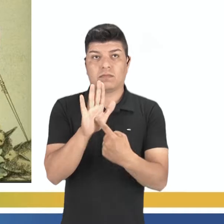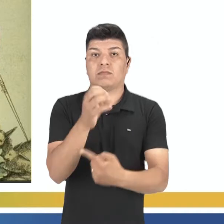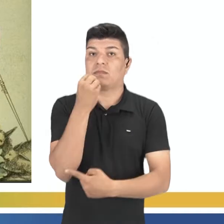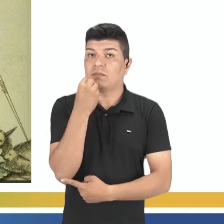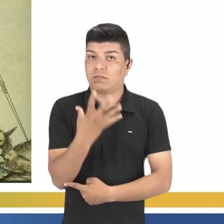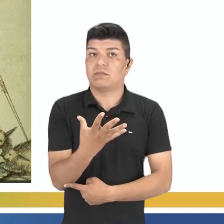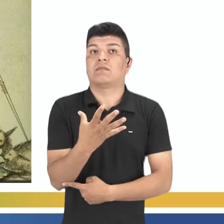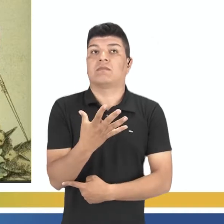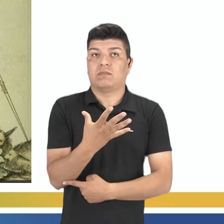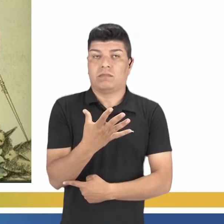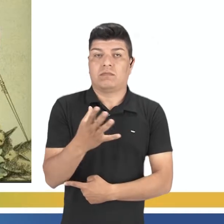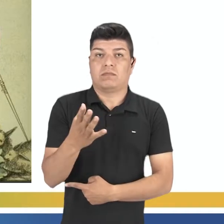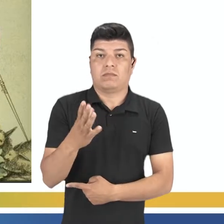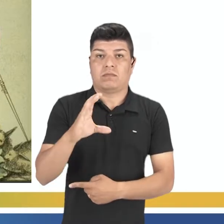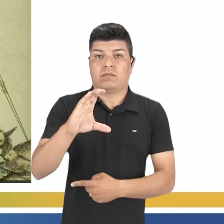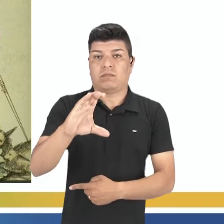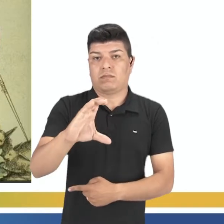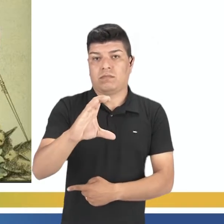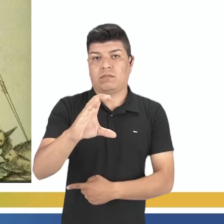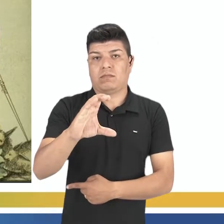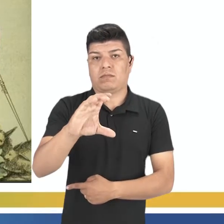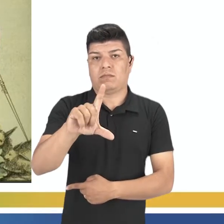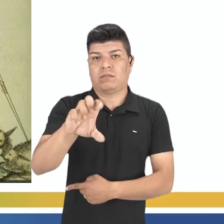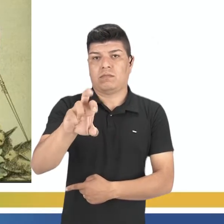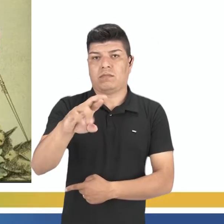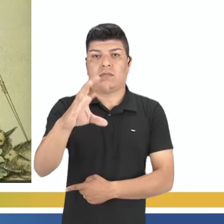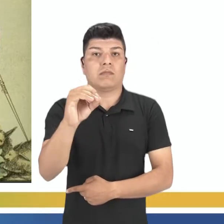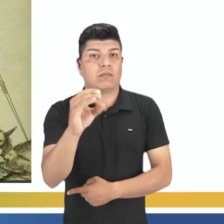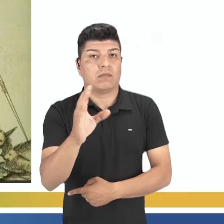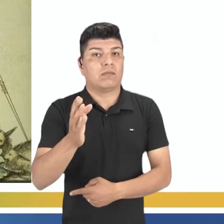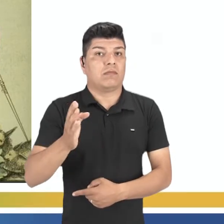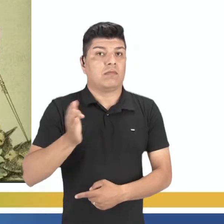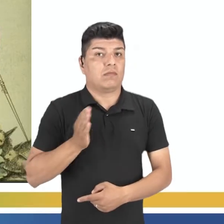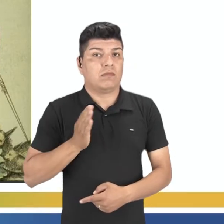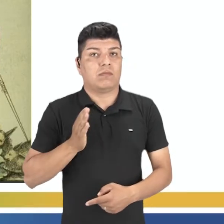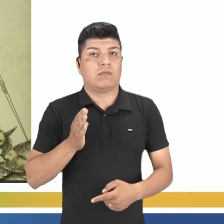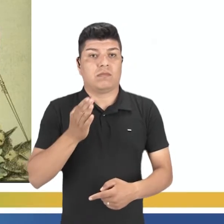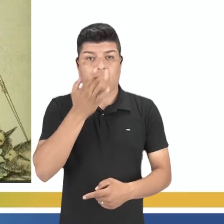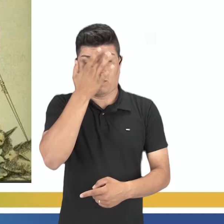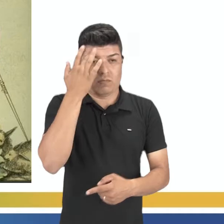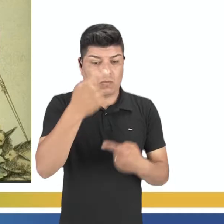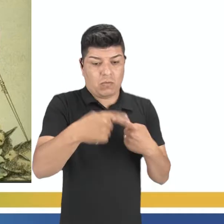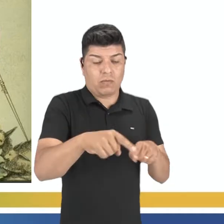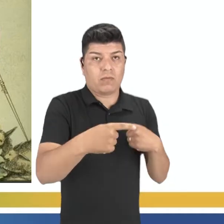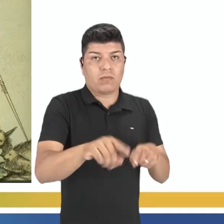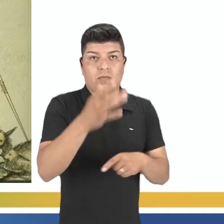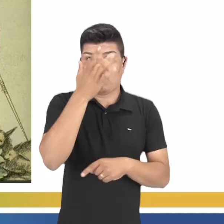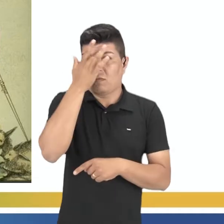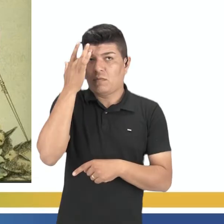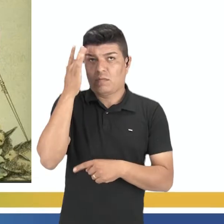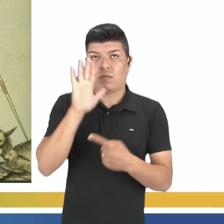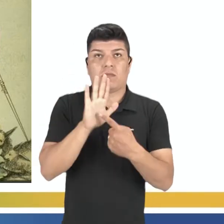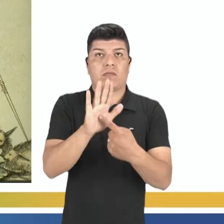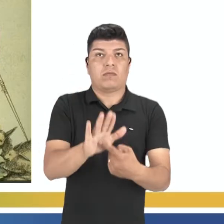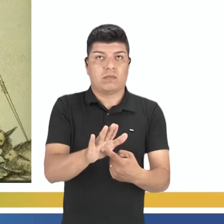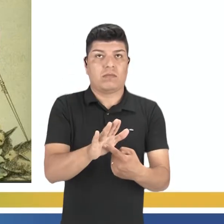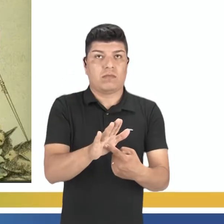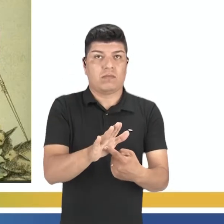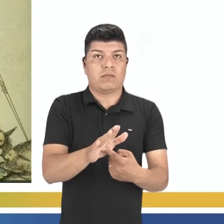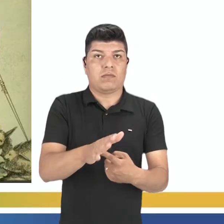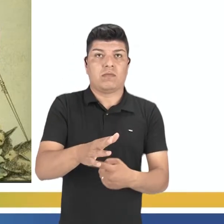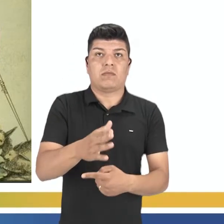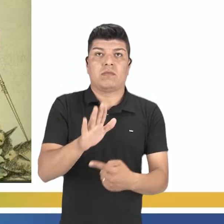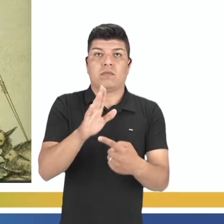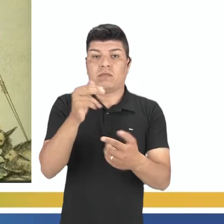o clero e a nobreza em cima aí das pessoas, no caso que está representado por esse camarada com a